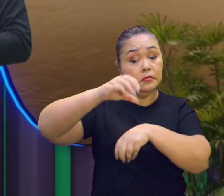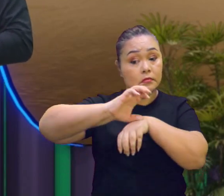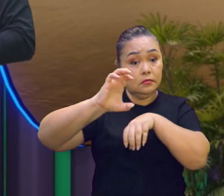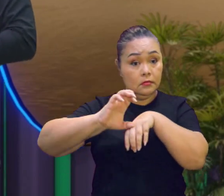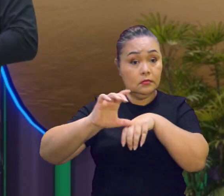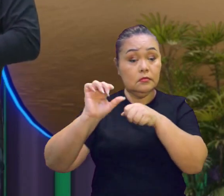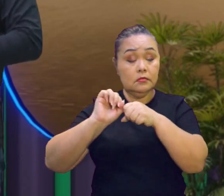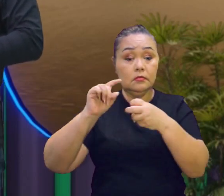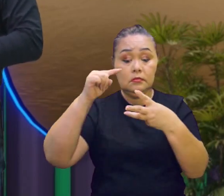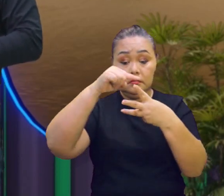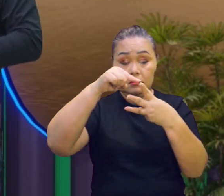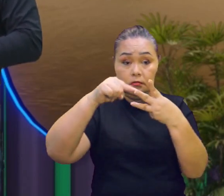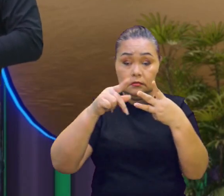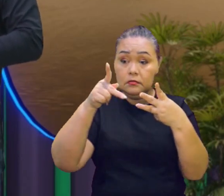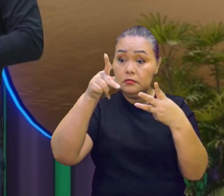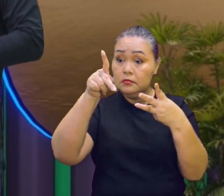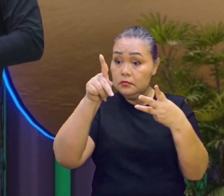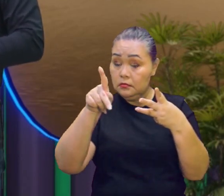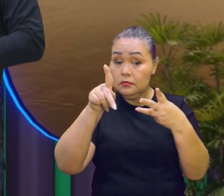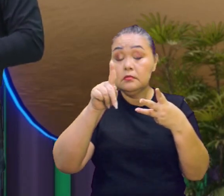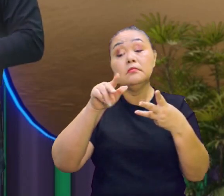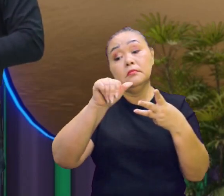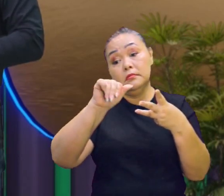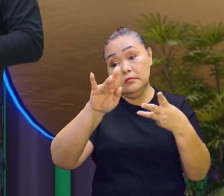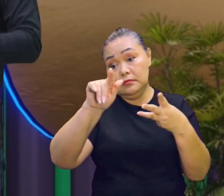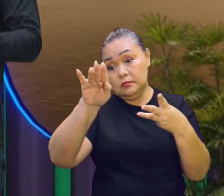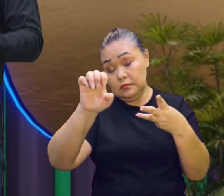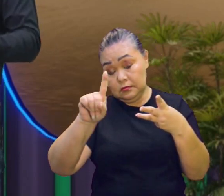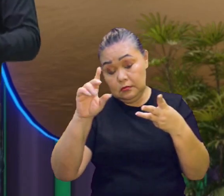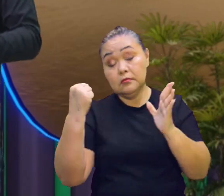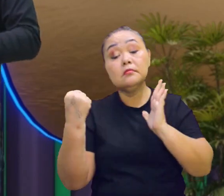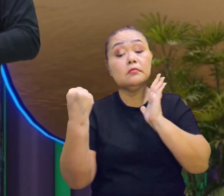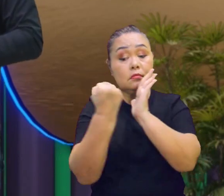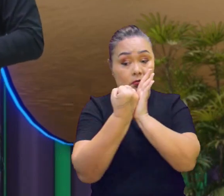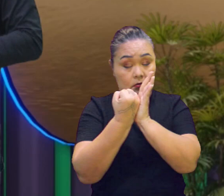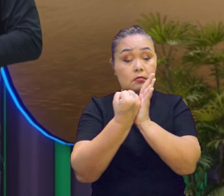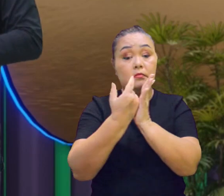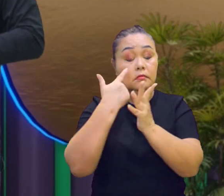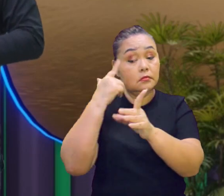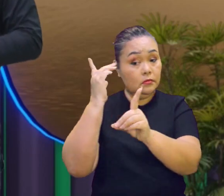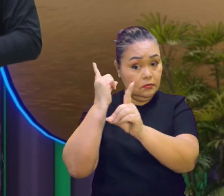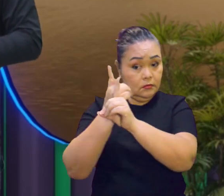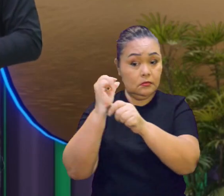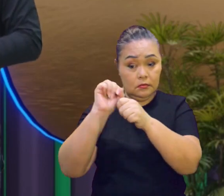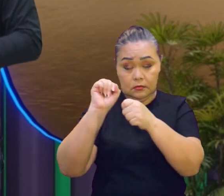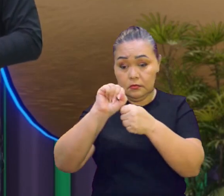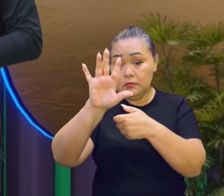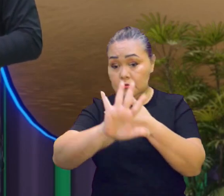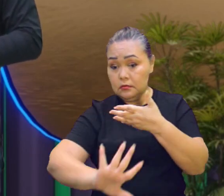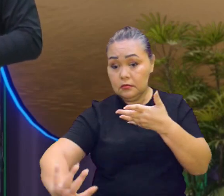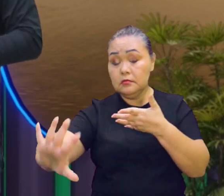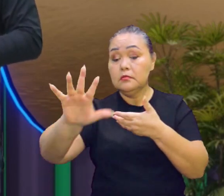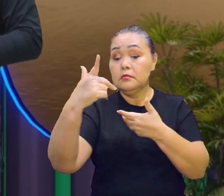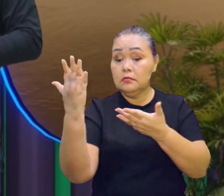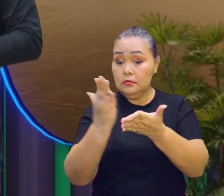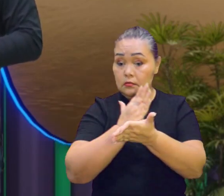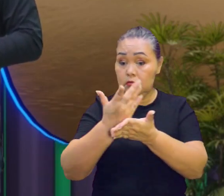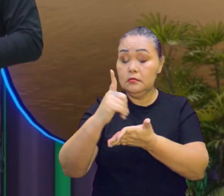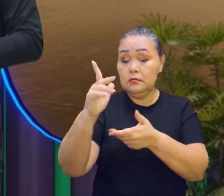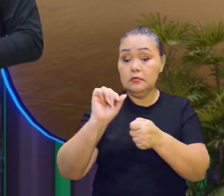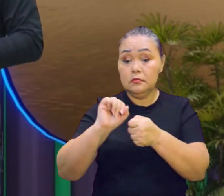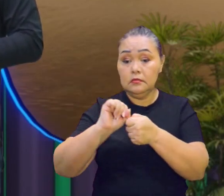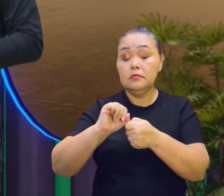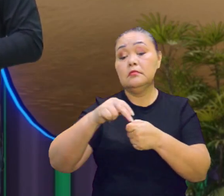3 divisões interessantes. A de Pedro Pinchas, a do IBGE, que é a oficial, que você encontra nos atlas, no livro de geografia, que é